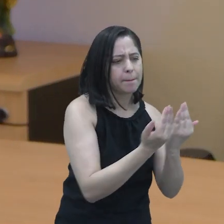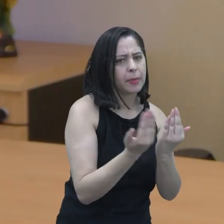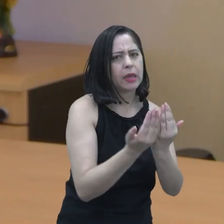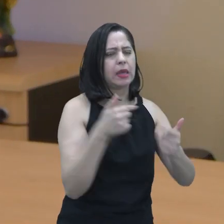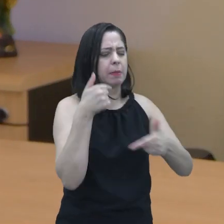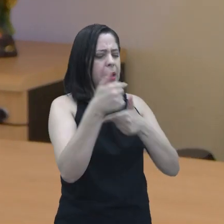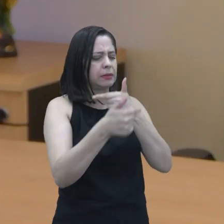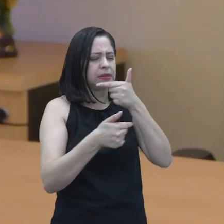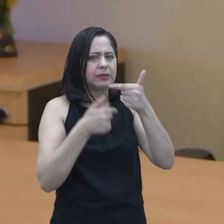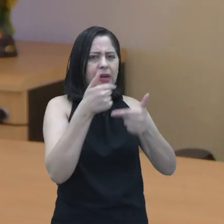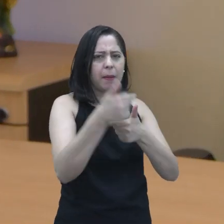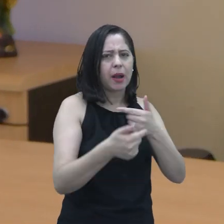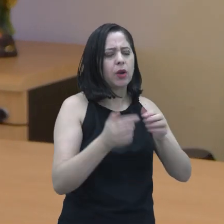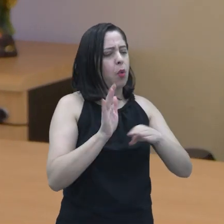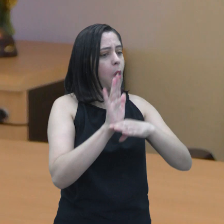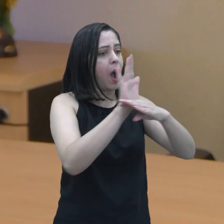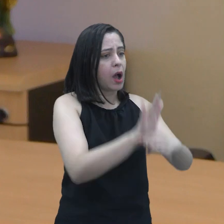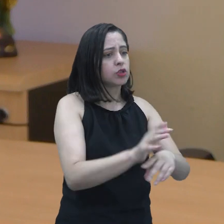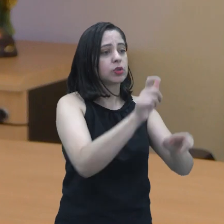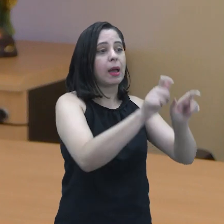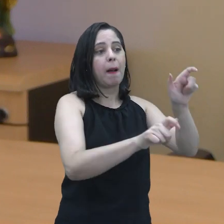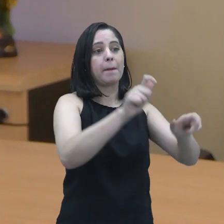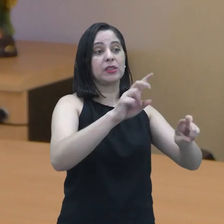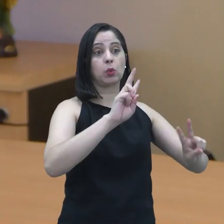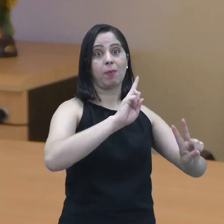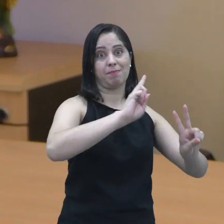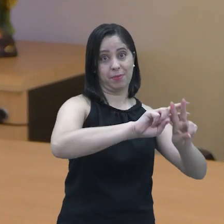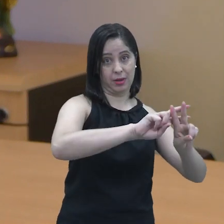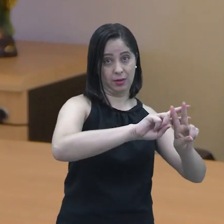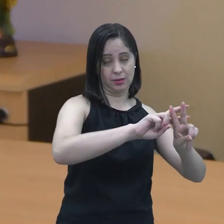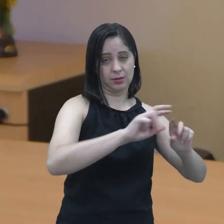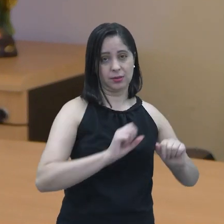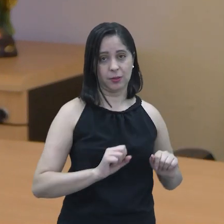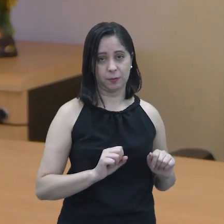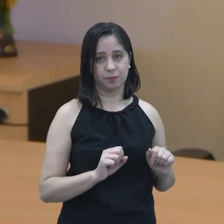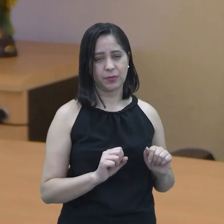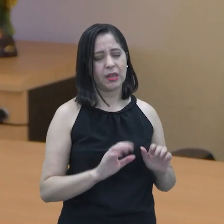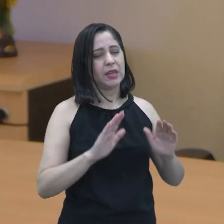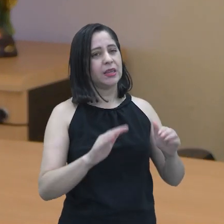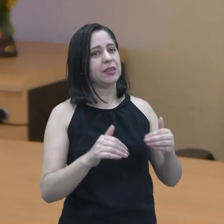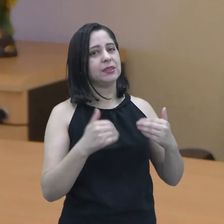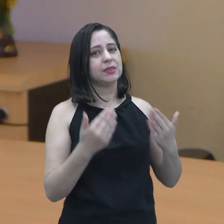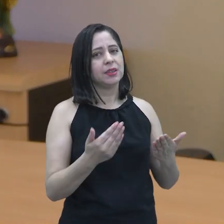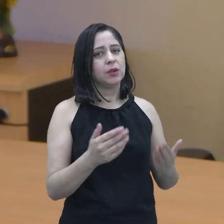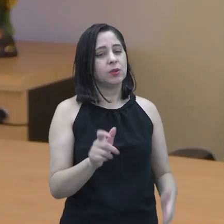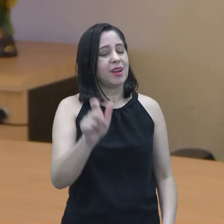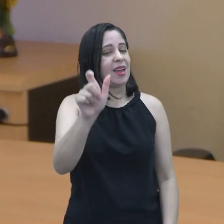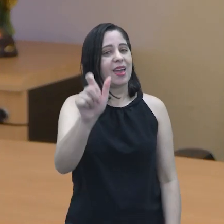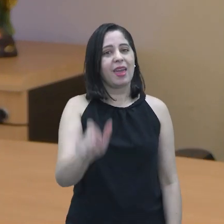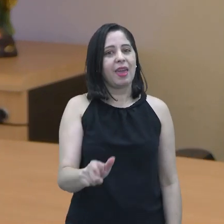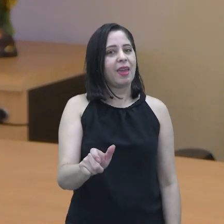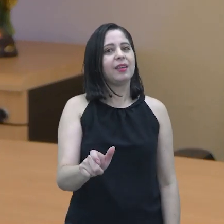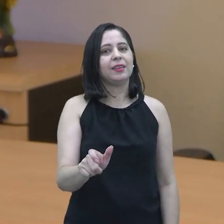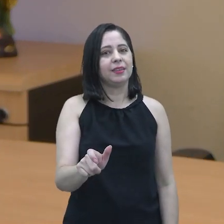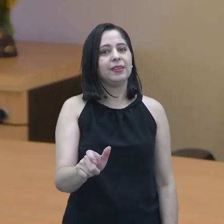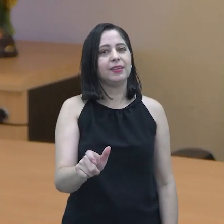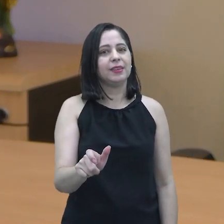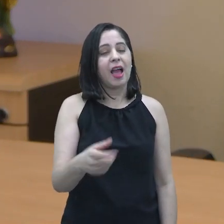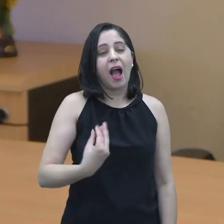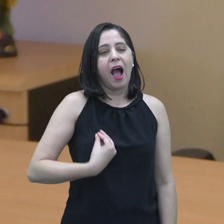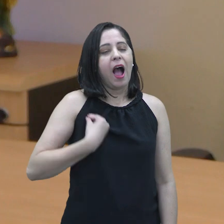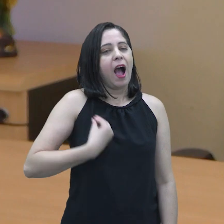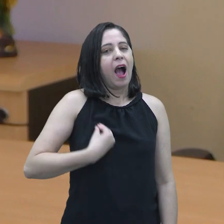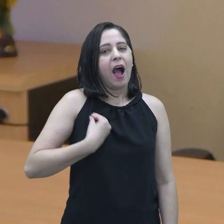acompanhador, trabalhar profissionalmente em favor dos encarcerados. E diríamos, essa foi uma forma de ele